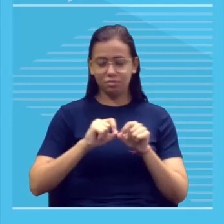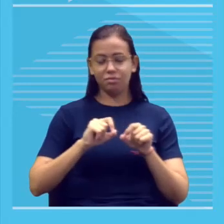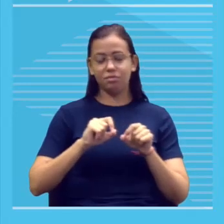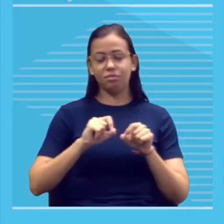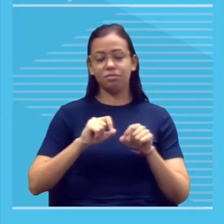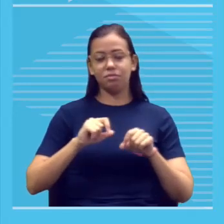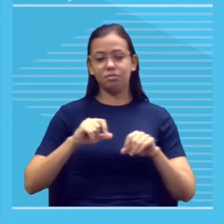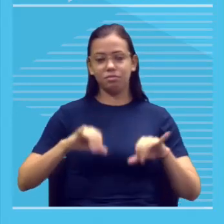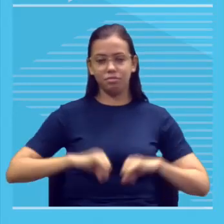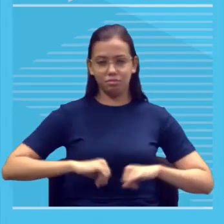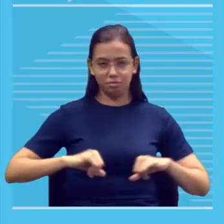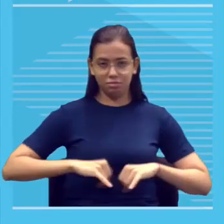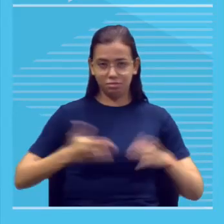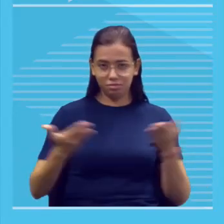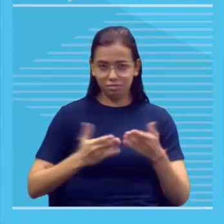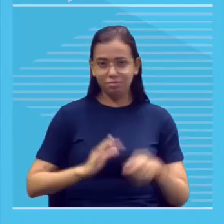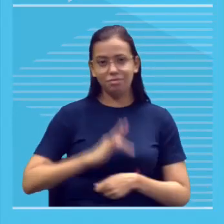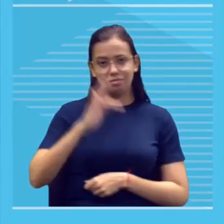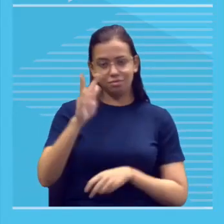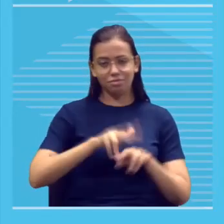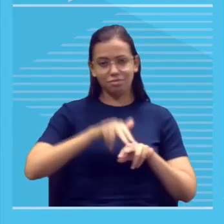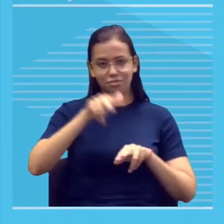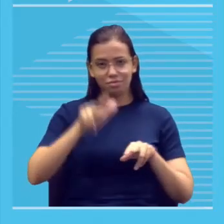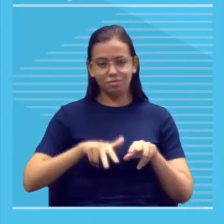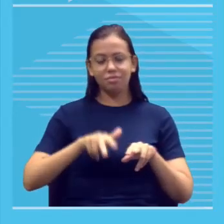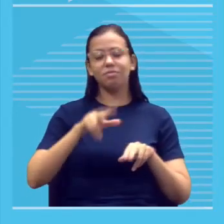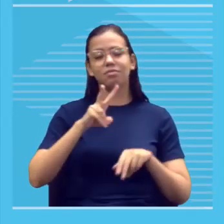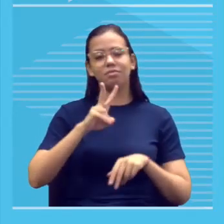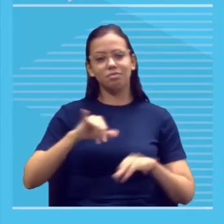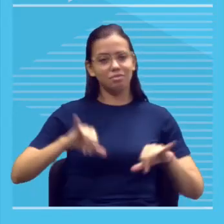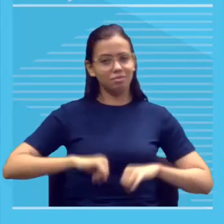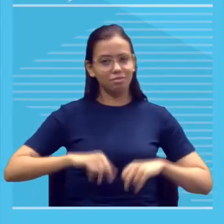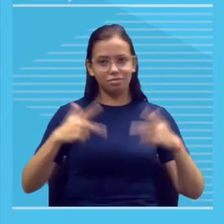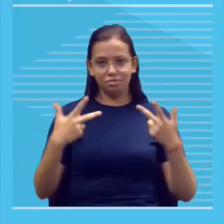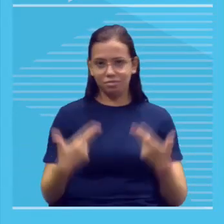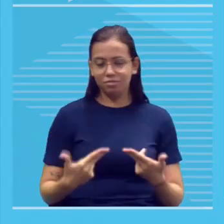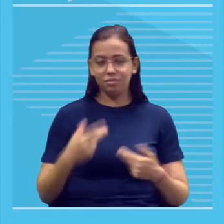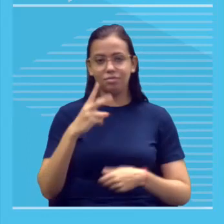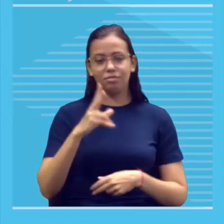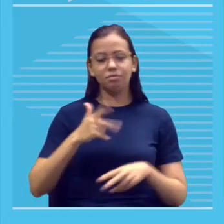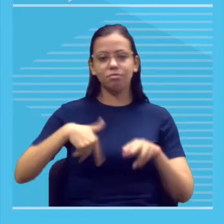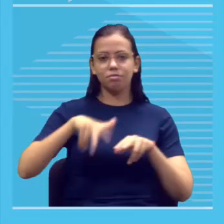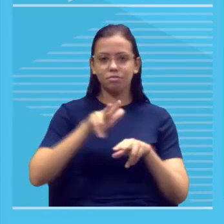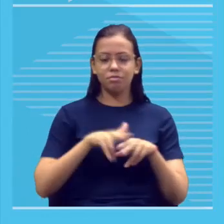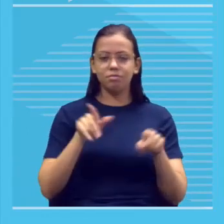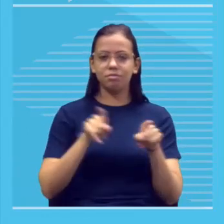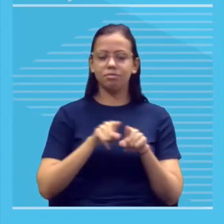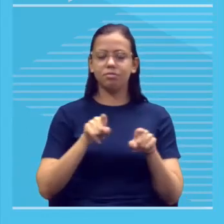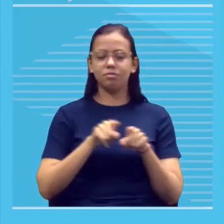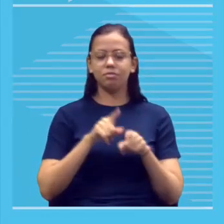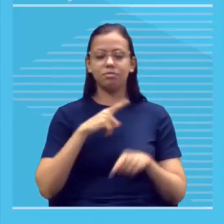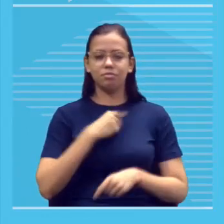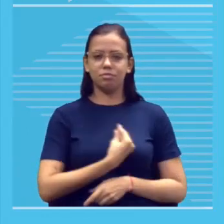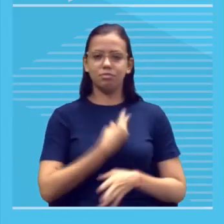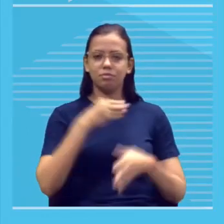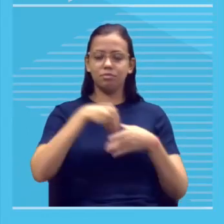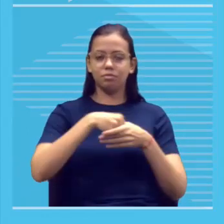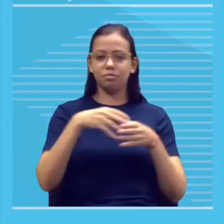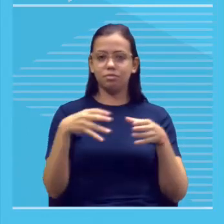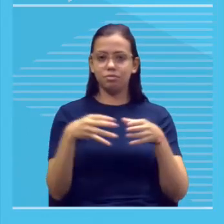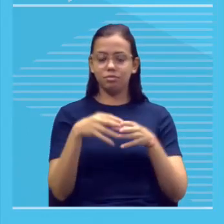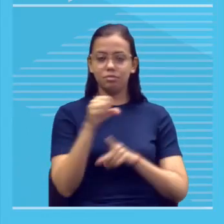vai sofrer ele vai receber um corpo e uma posição social em que ele vai